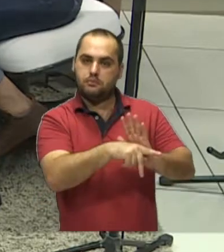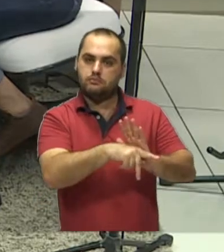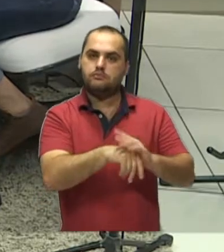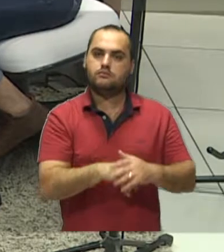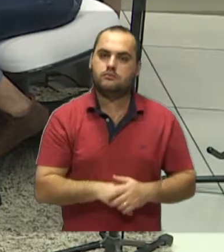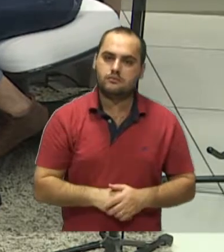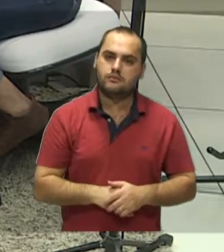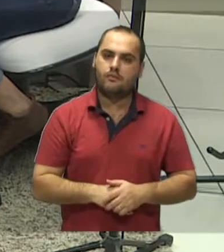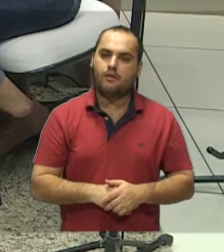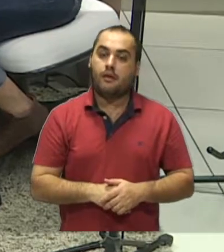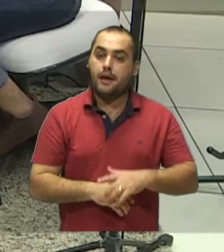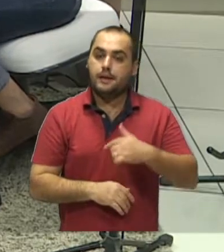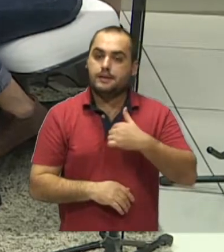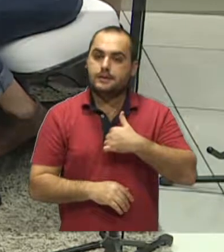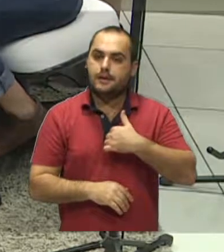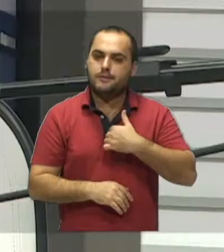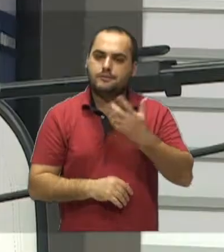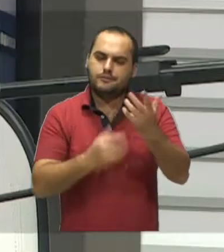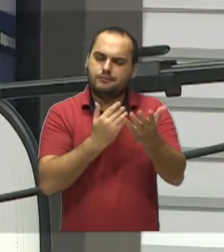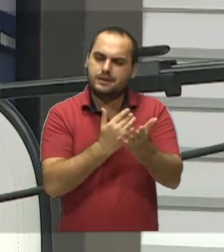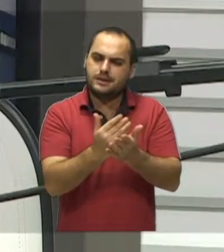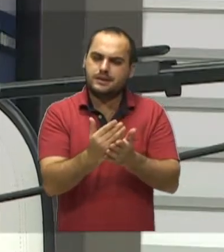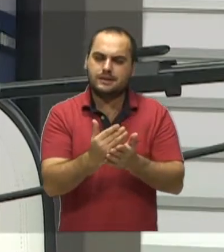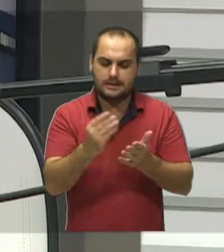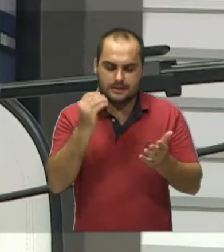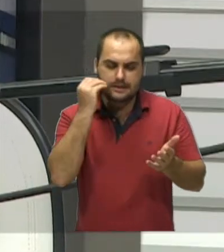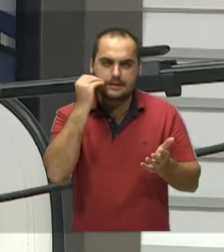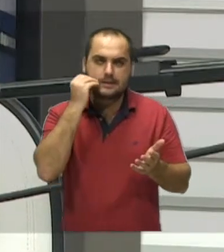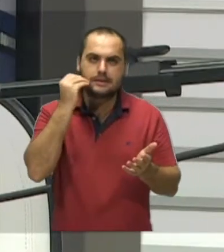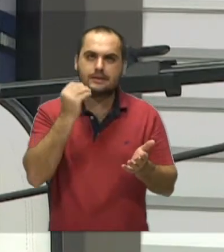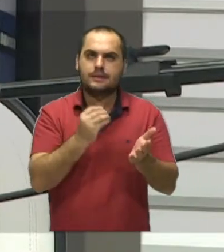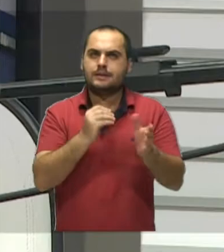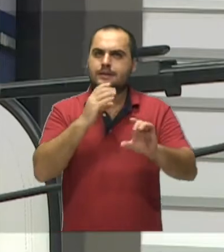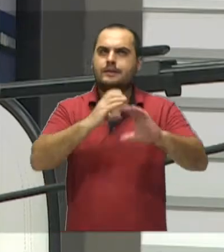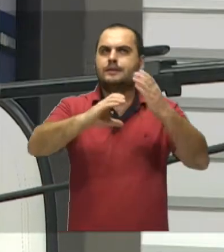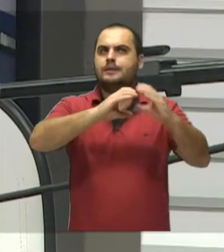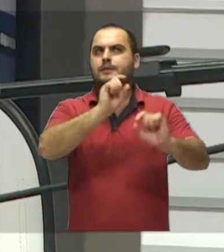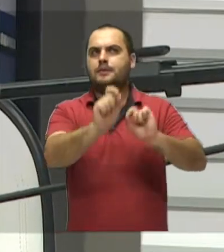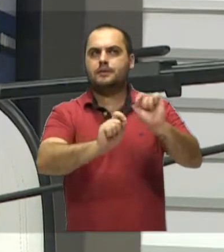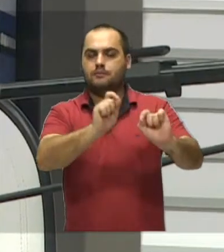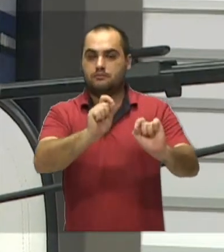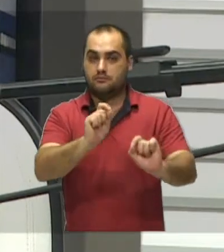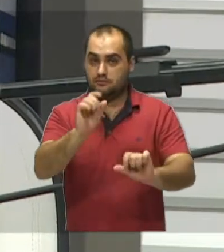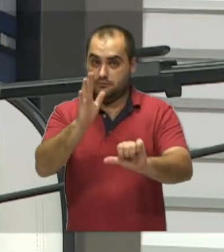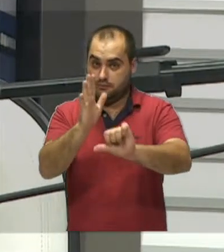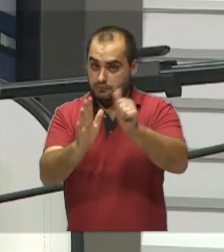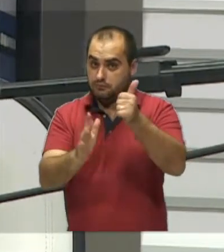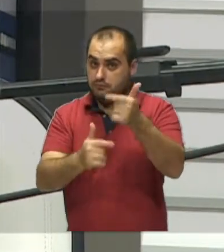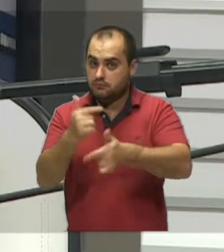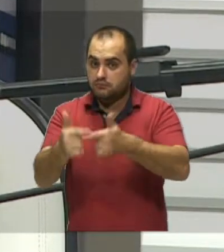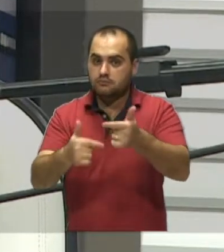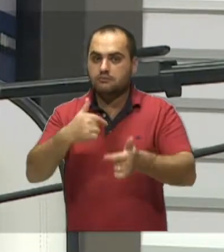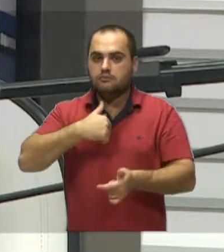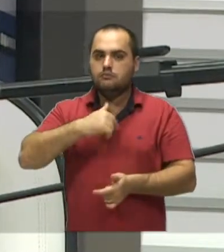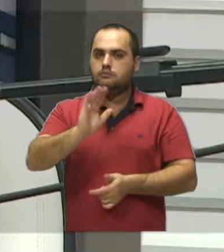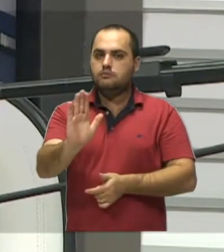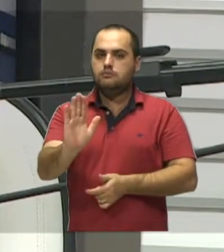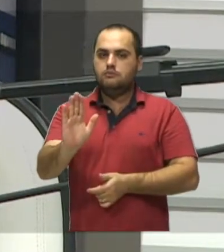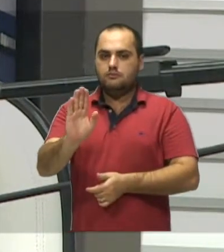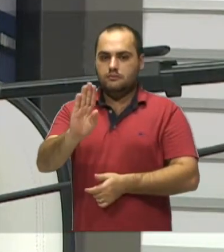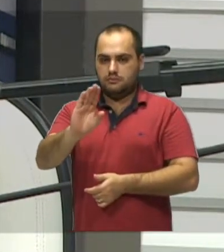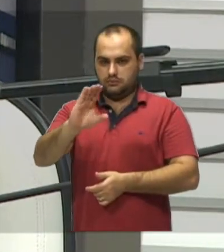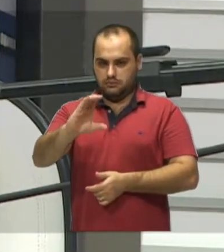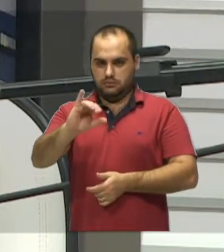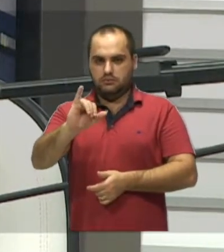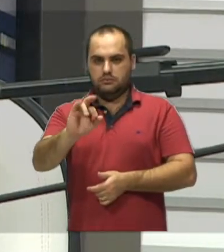que eu gostaria de cantar. Então, o primeiro trabalho, ele tem um mix de muitas coisas, assim. O nome Cirandinha por conta de uma das